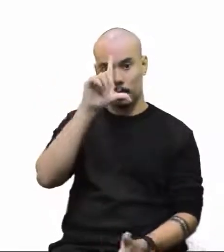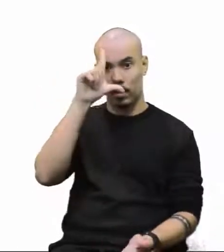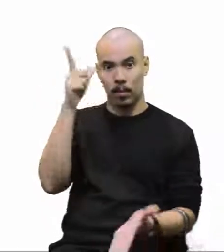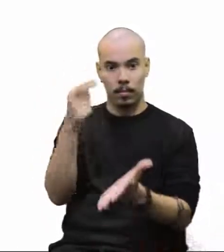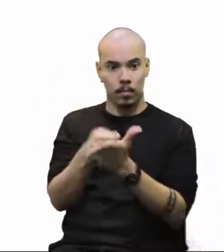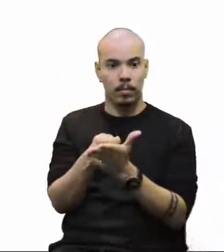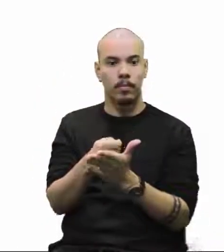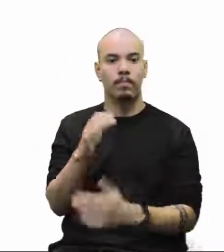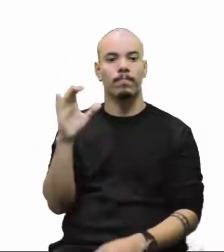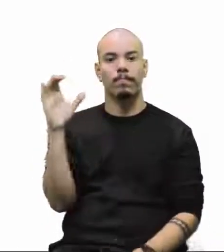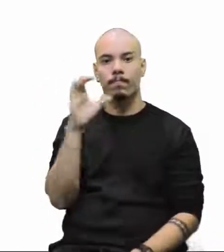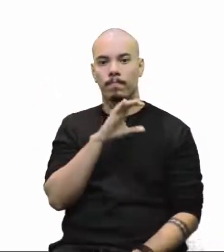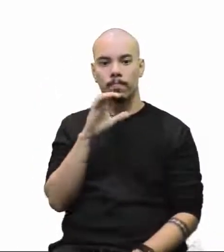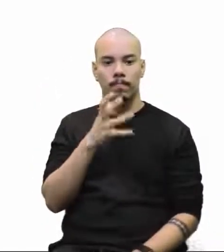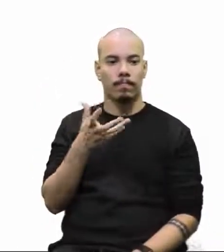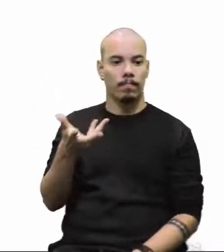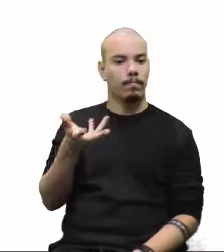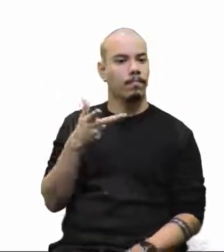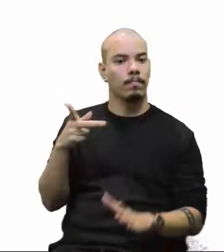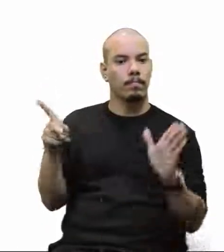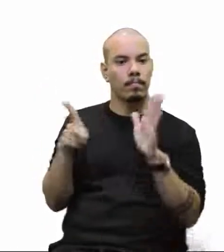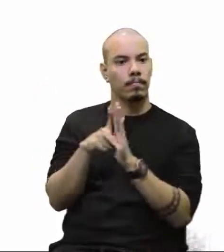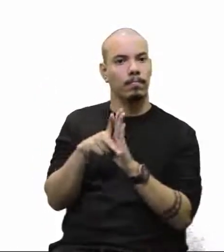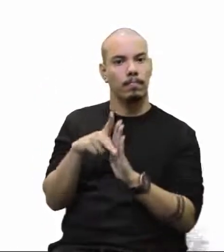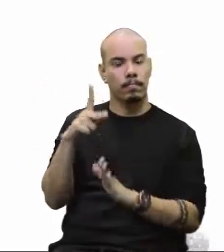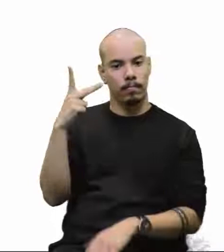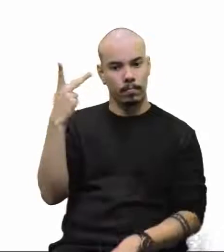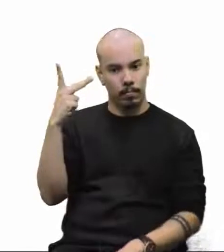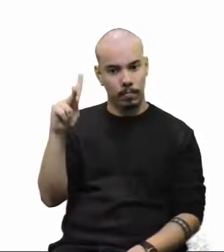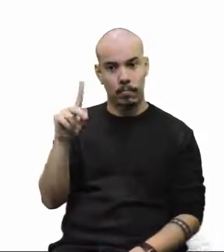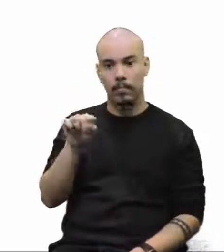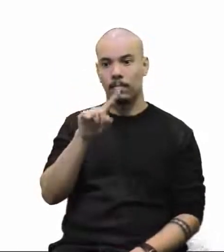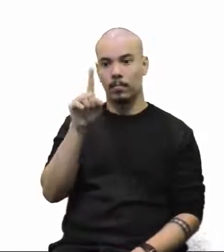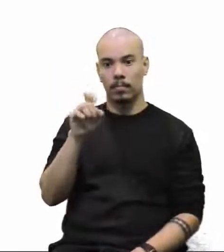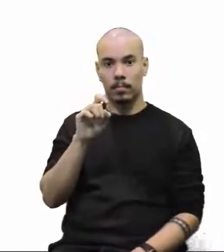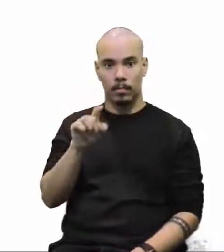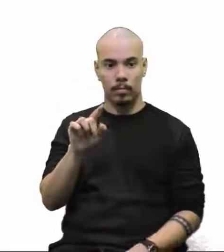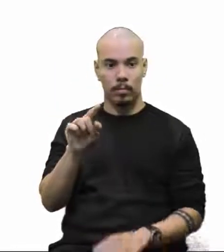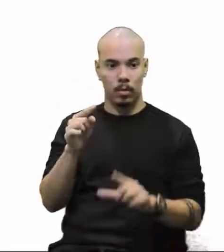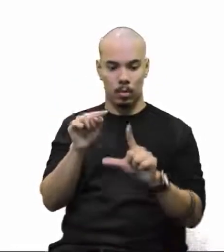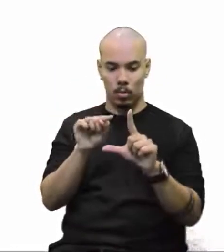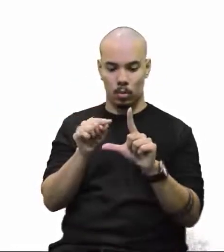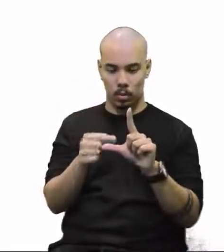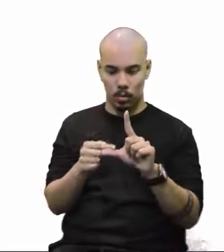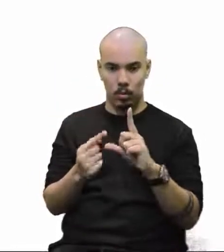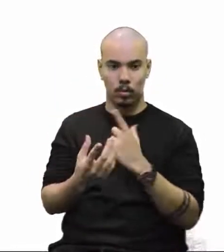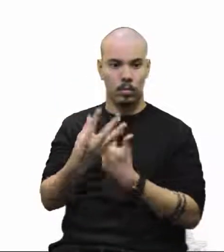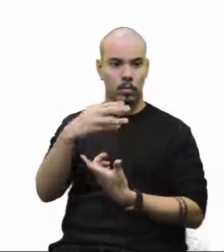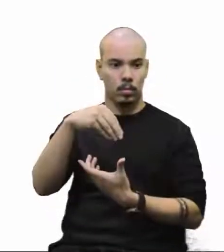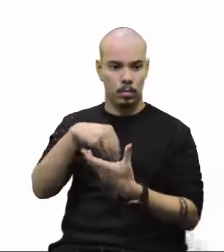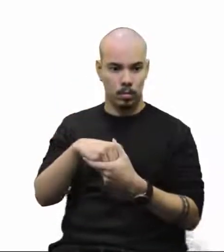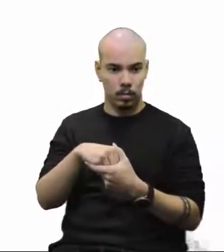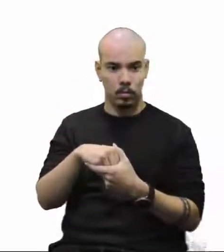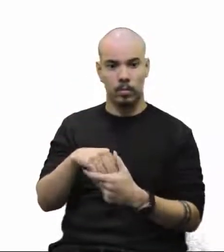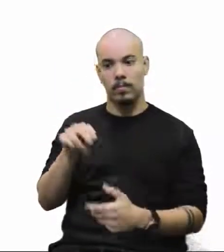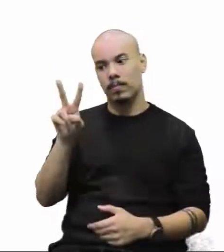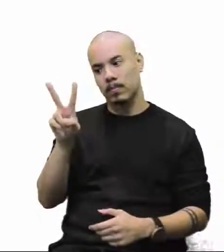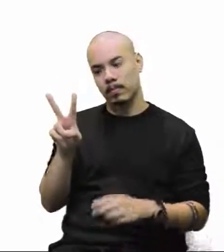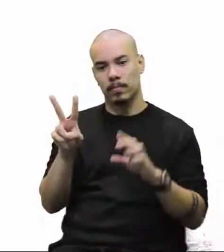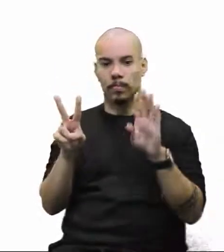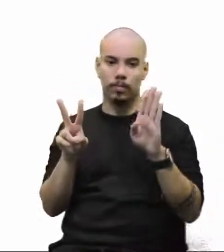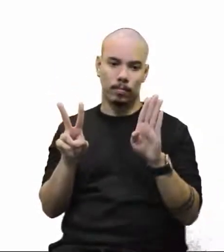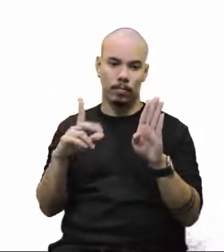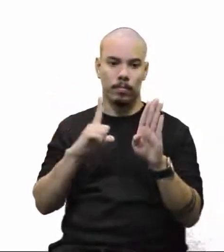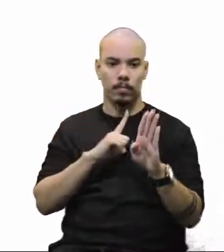a velocidade dessa carga, supondo que o ângulo formado, né, entre V e B seja